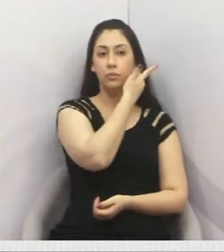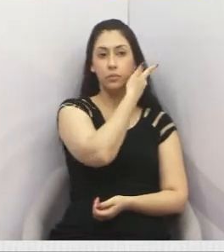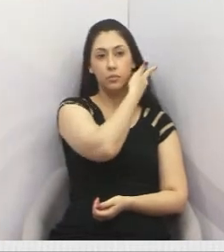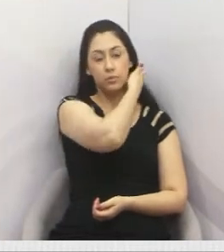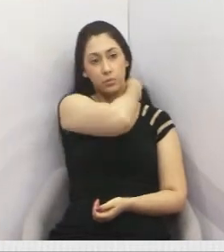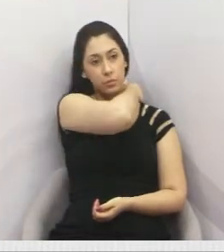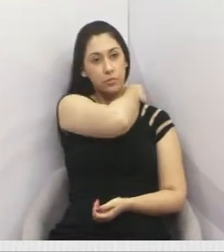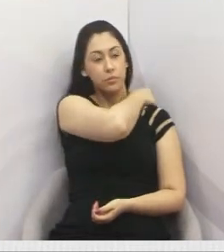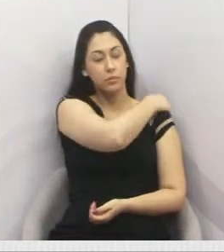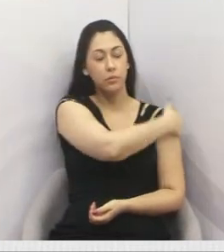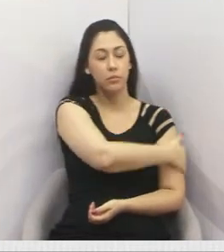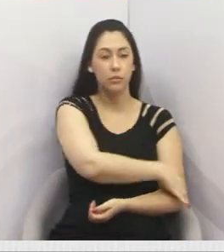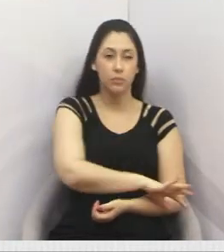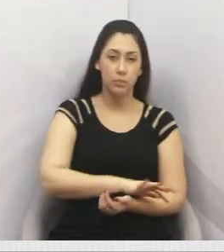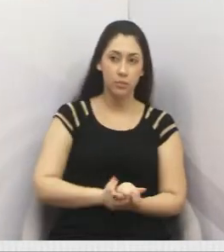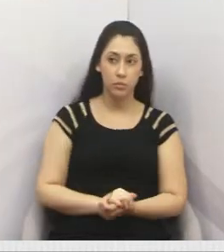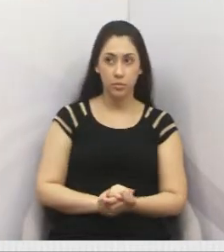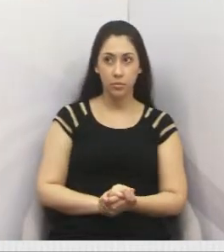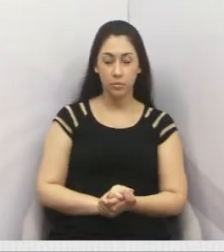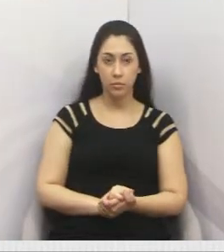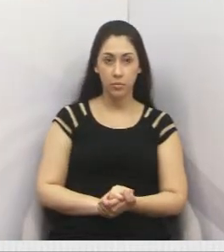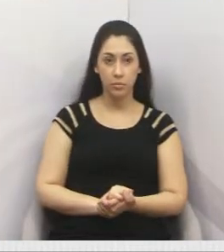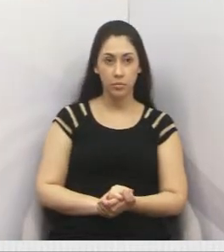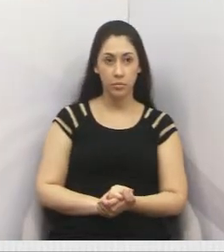É a 23ª, isso.